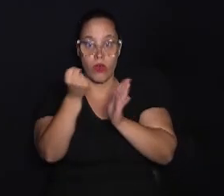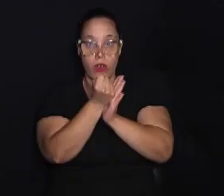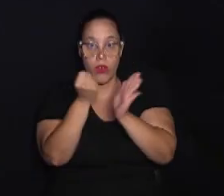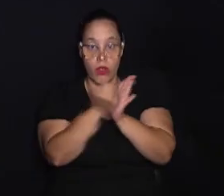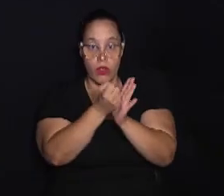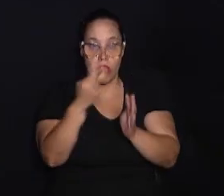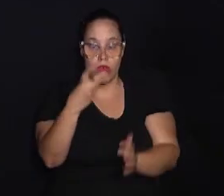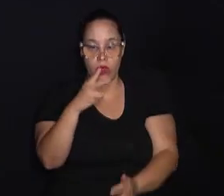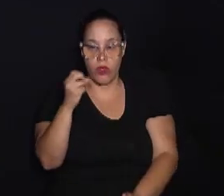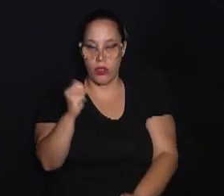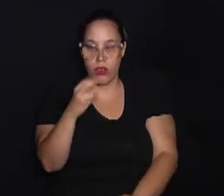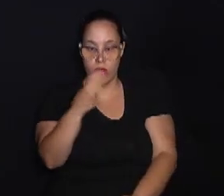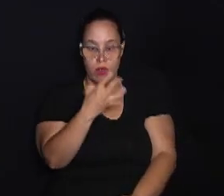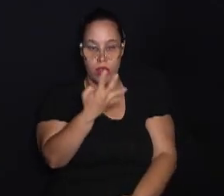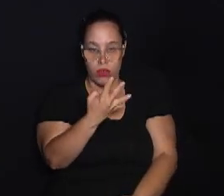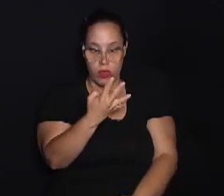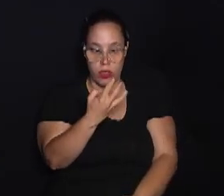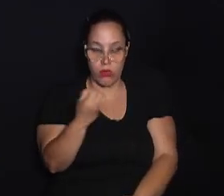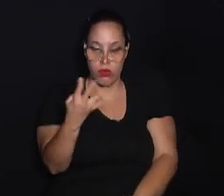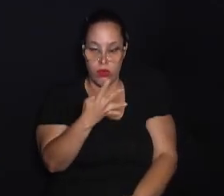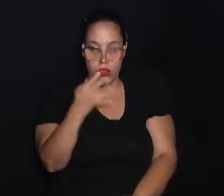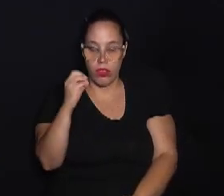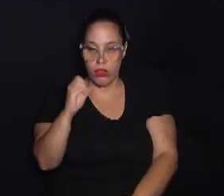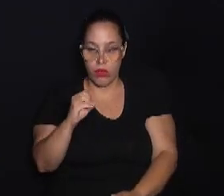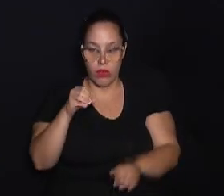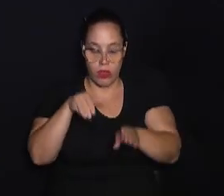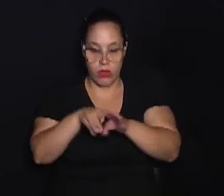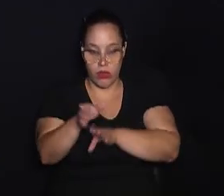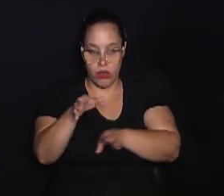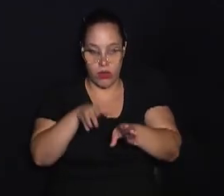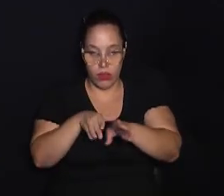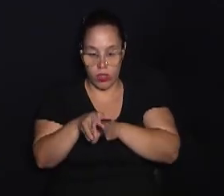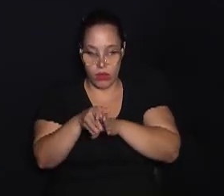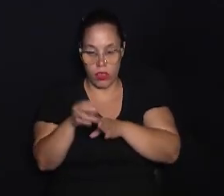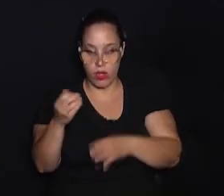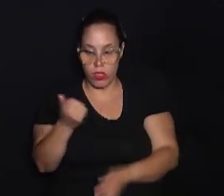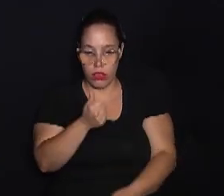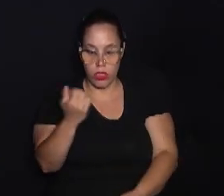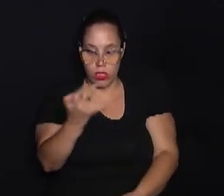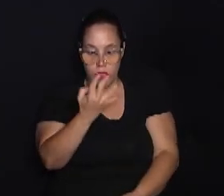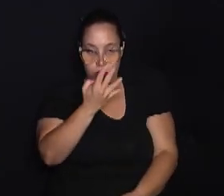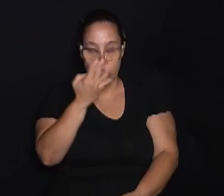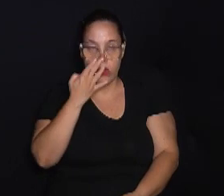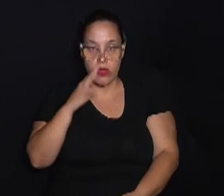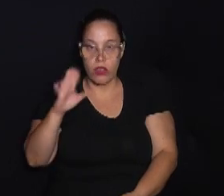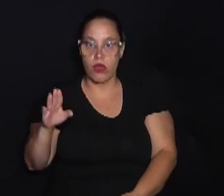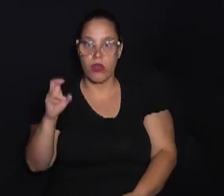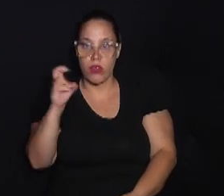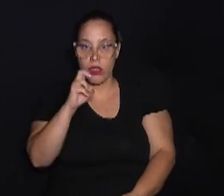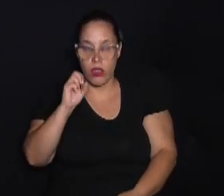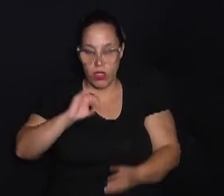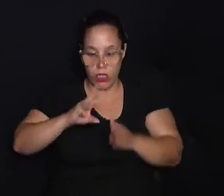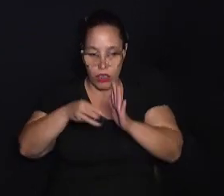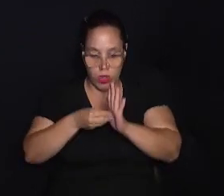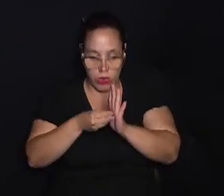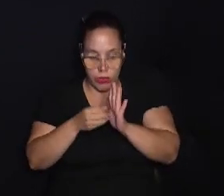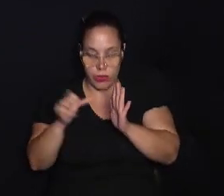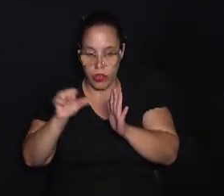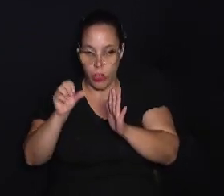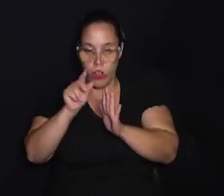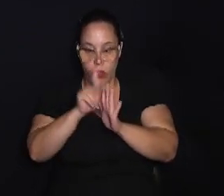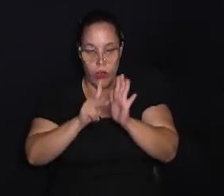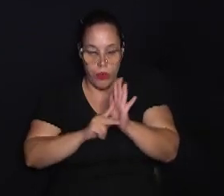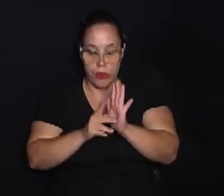em 2024 40 indicações, 144 requerimentos, 5 moções e 9